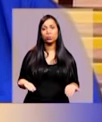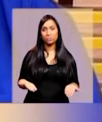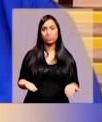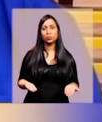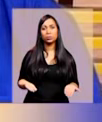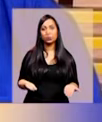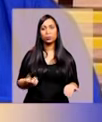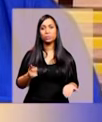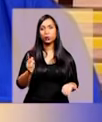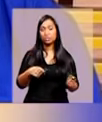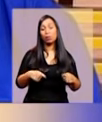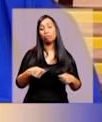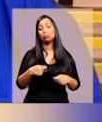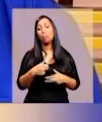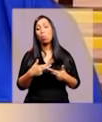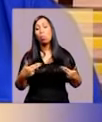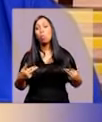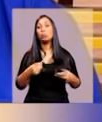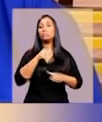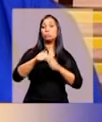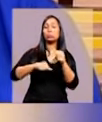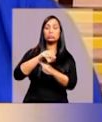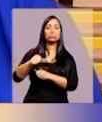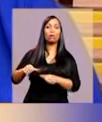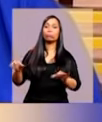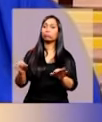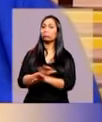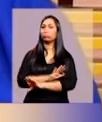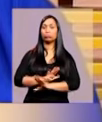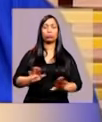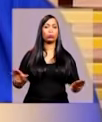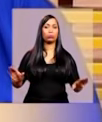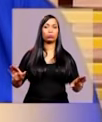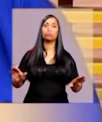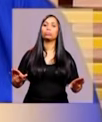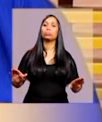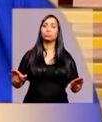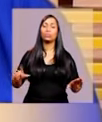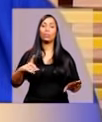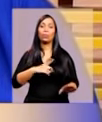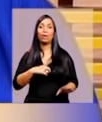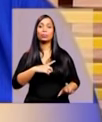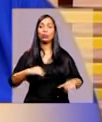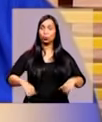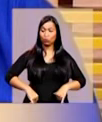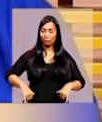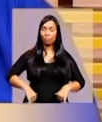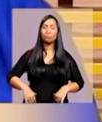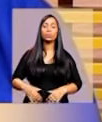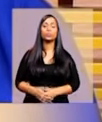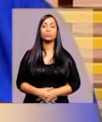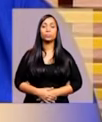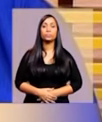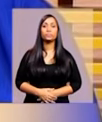Basta uma das causas e condições mudar e pronto, já surge um cenário de